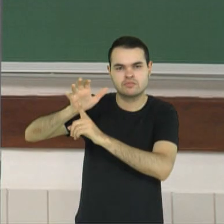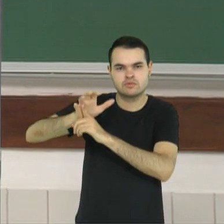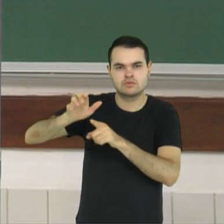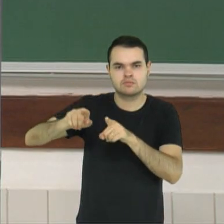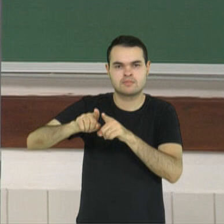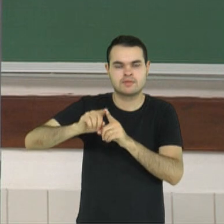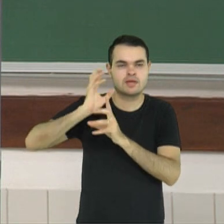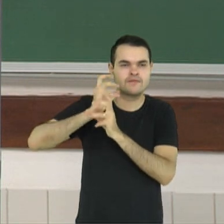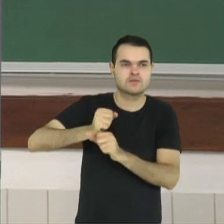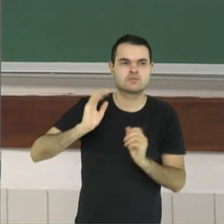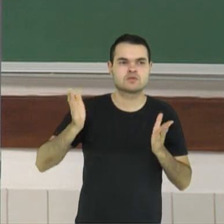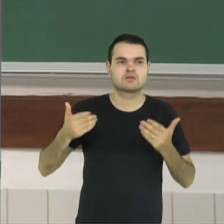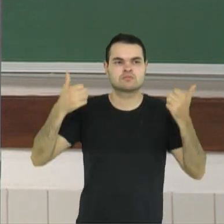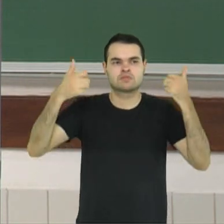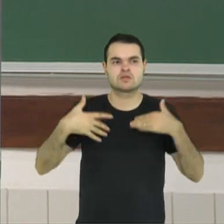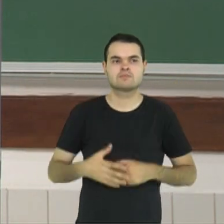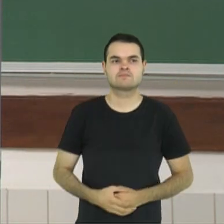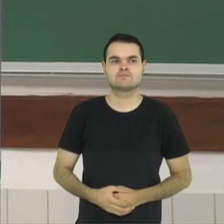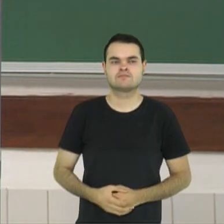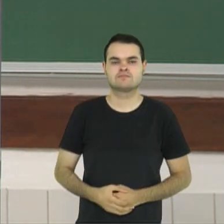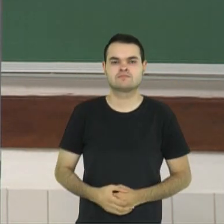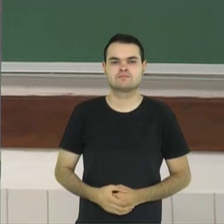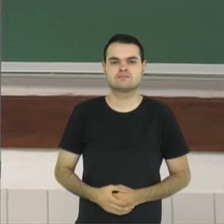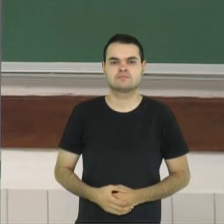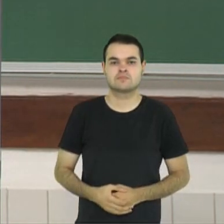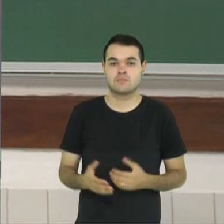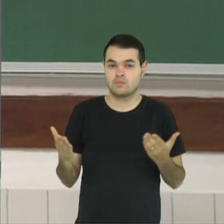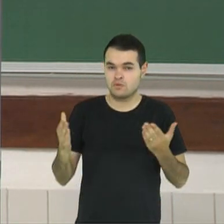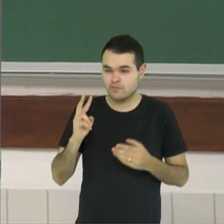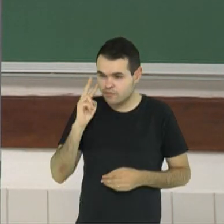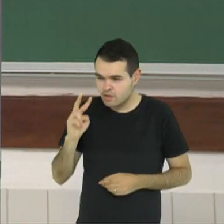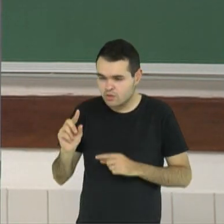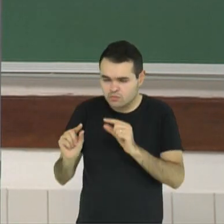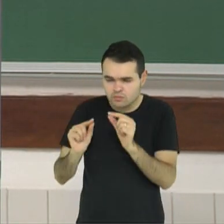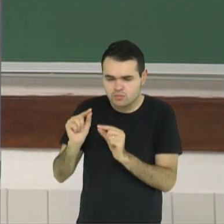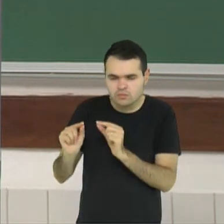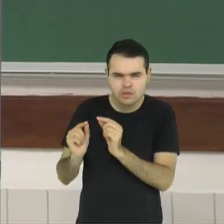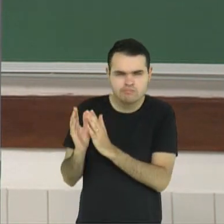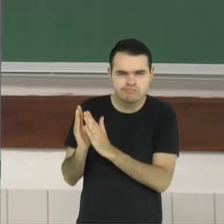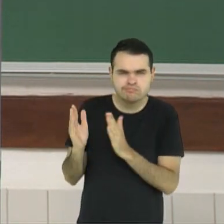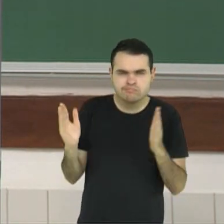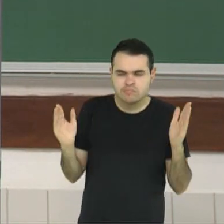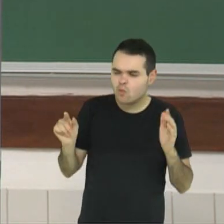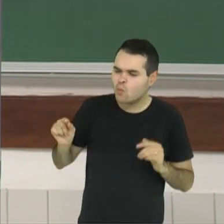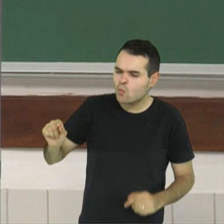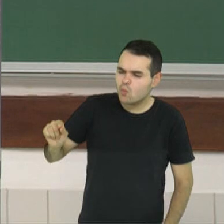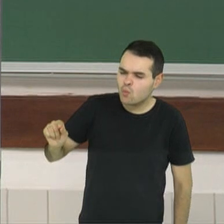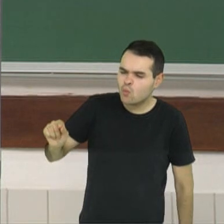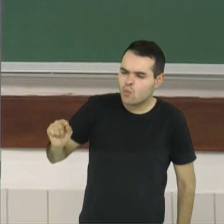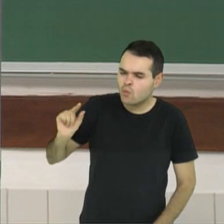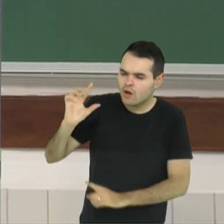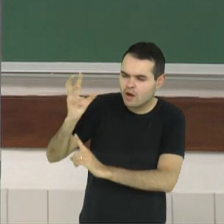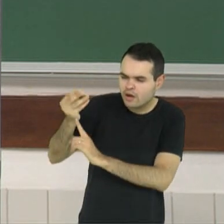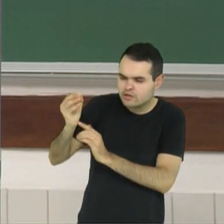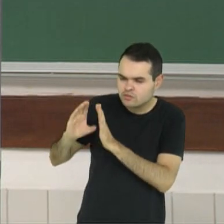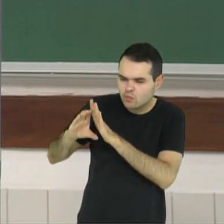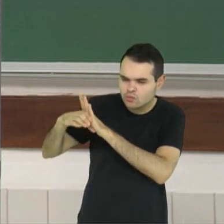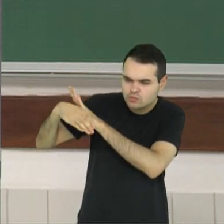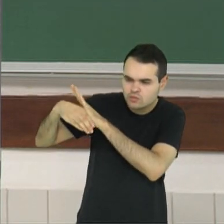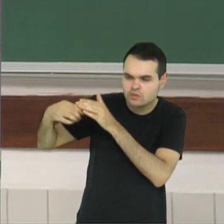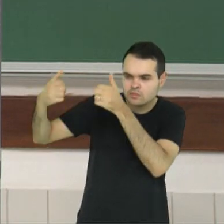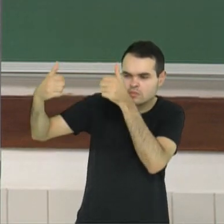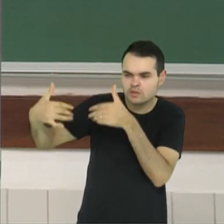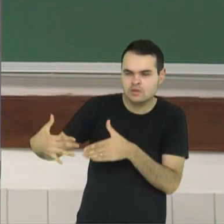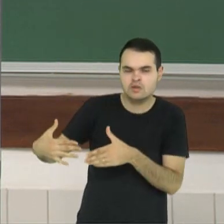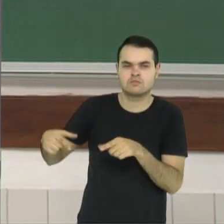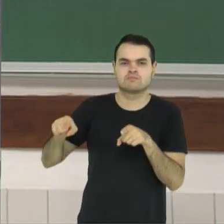viu. Bem, a gente vai ver sobre o que é a essência da arte conceitual e a gente vai ver